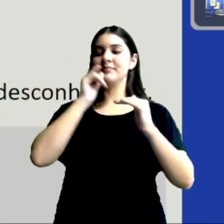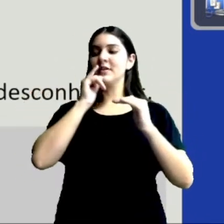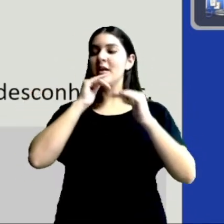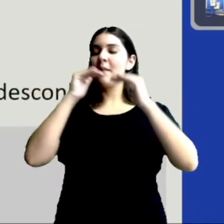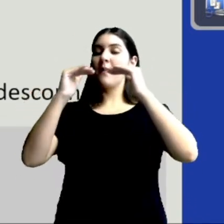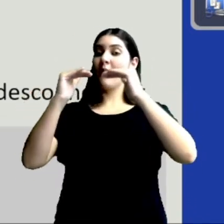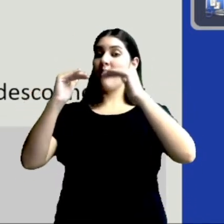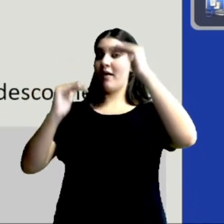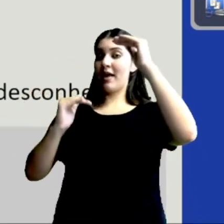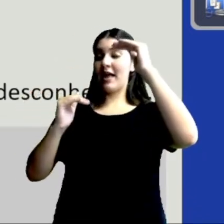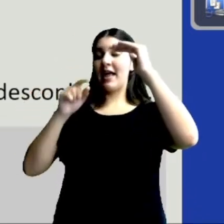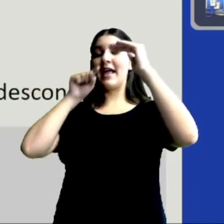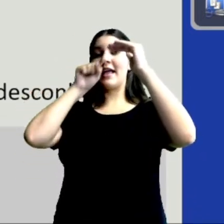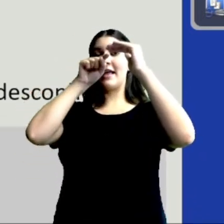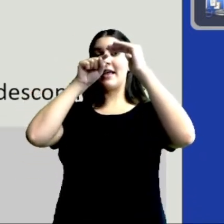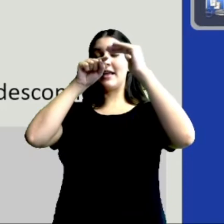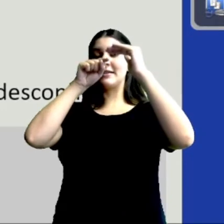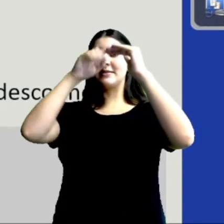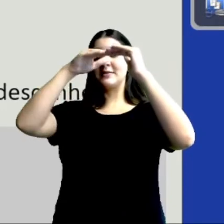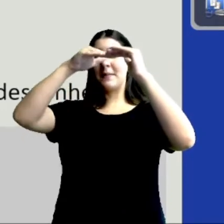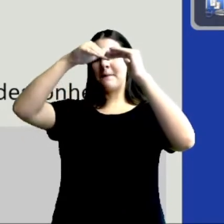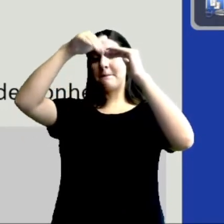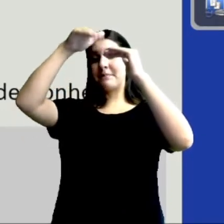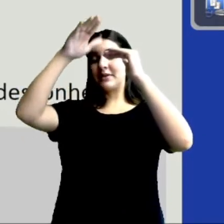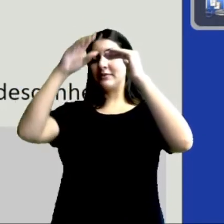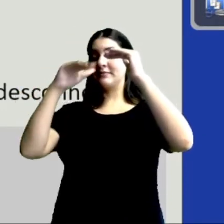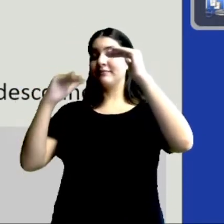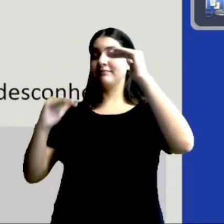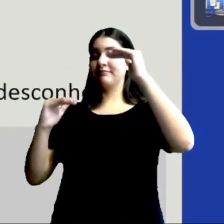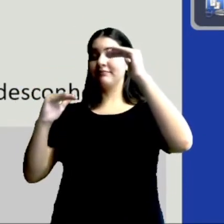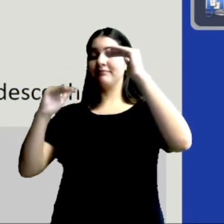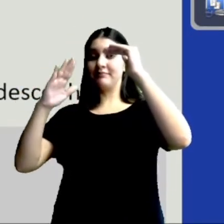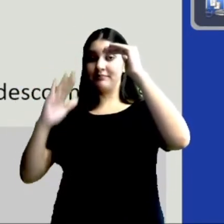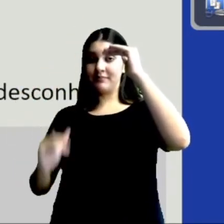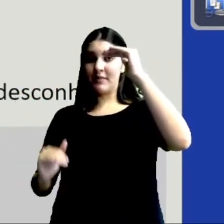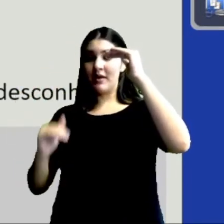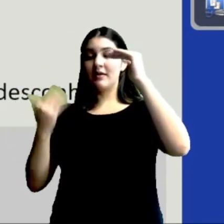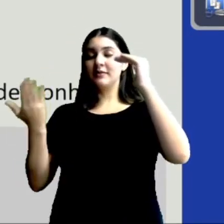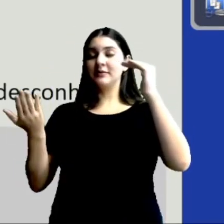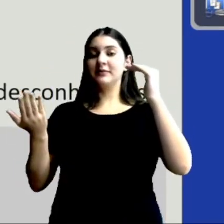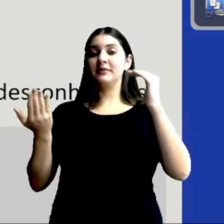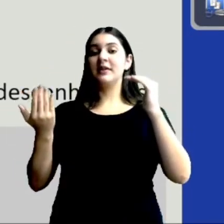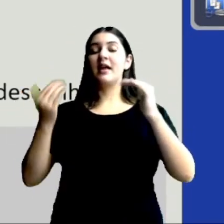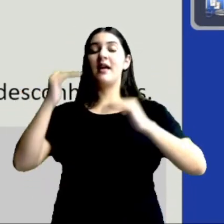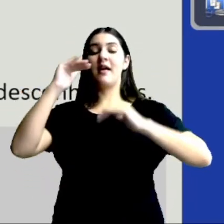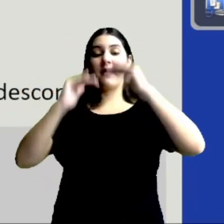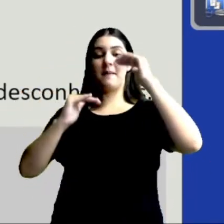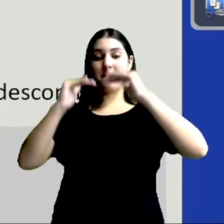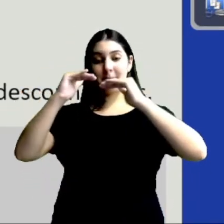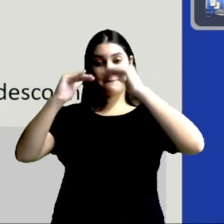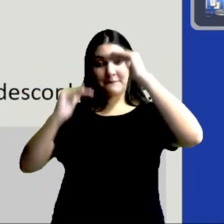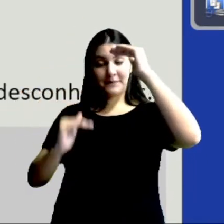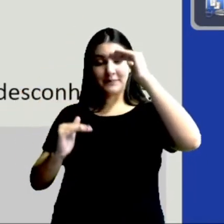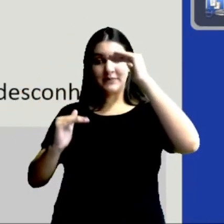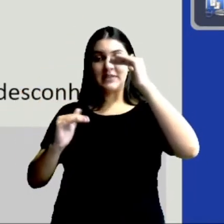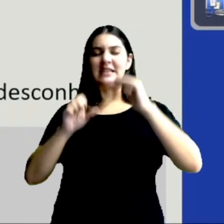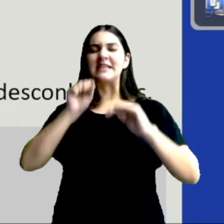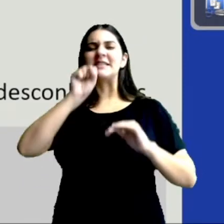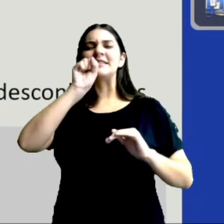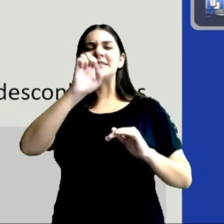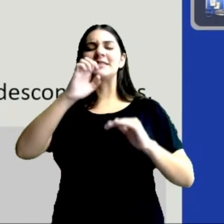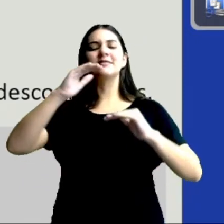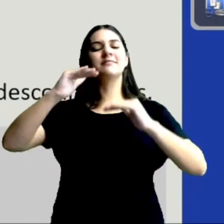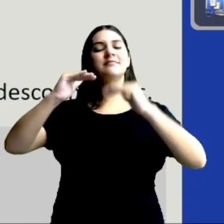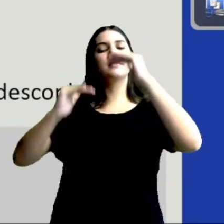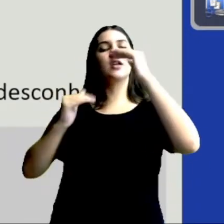é maior do que esse, ó. E aí a balança está em desequilíbrio. Se ela está em desequilíbrio, a